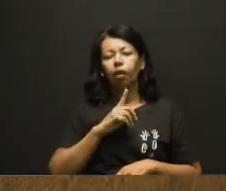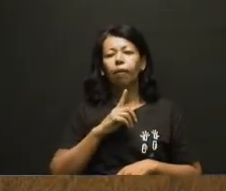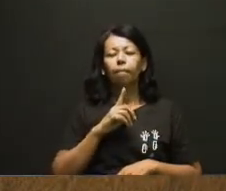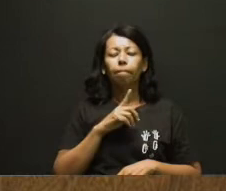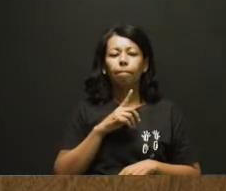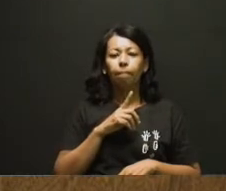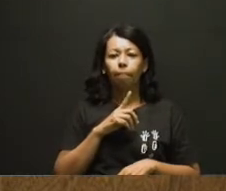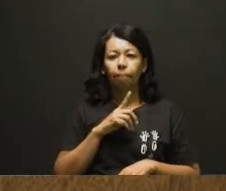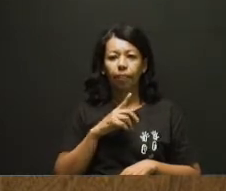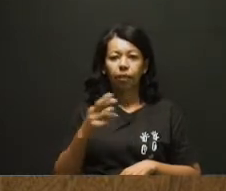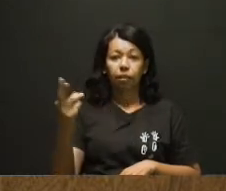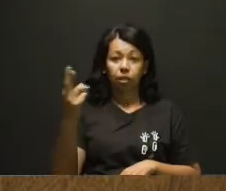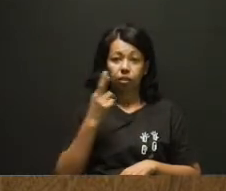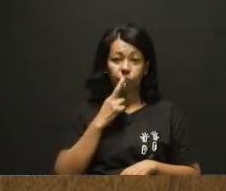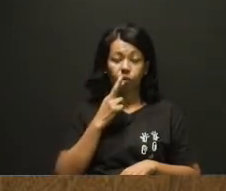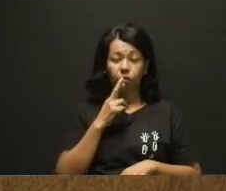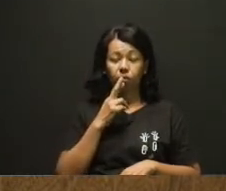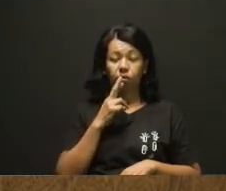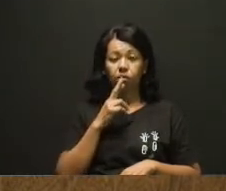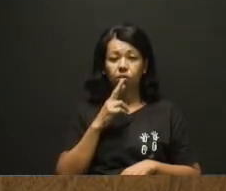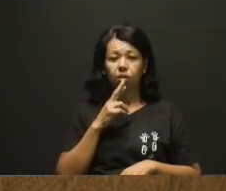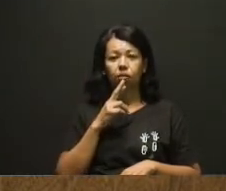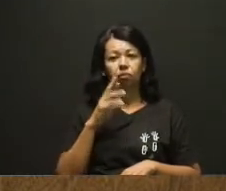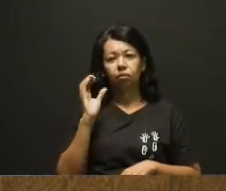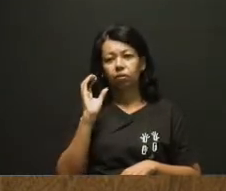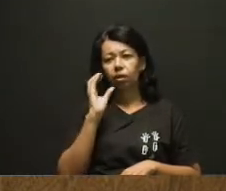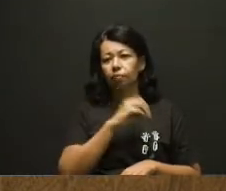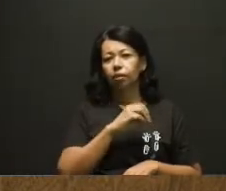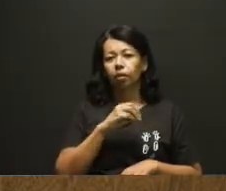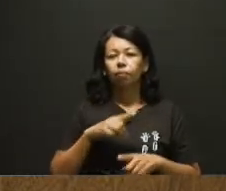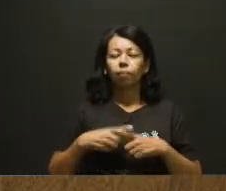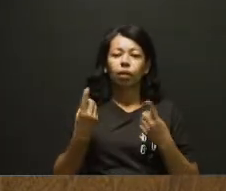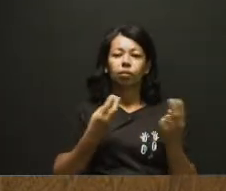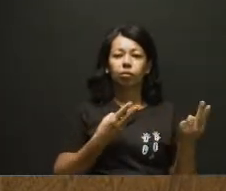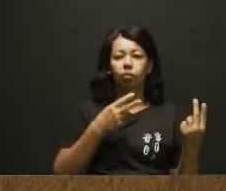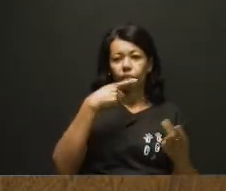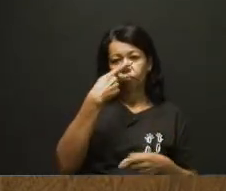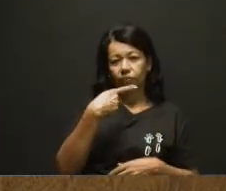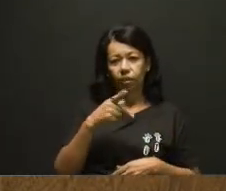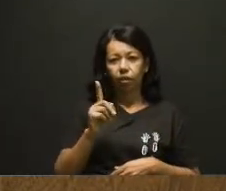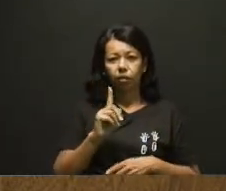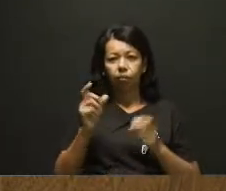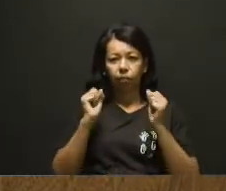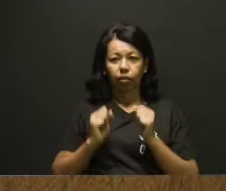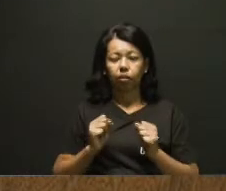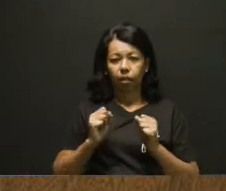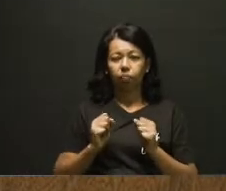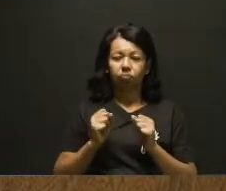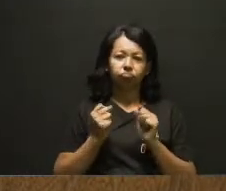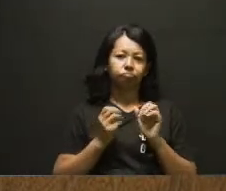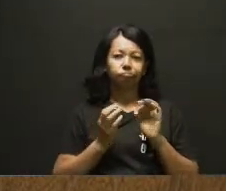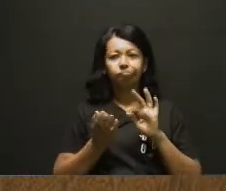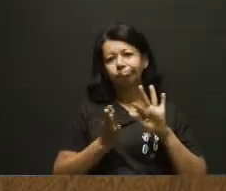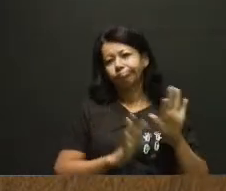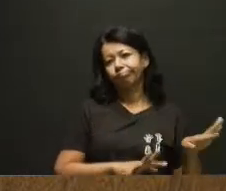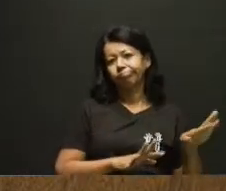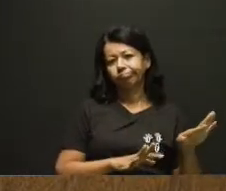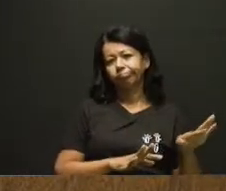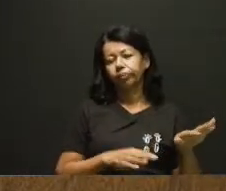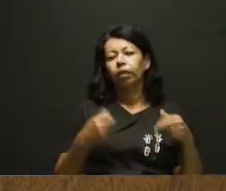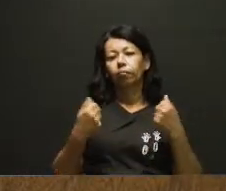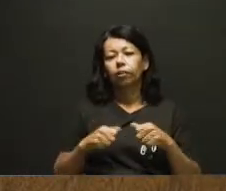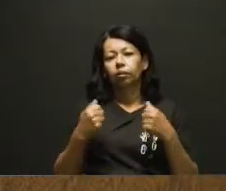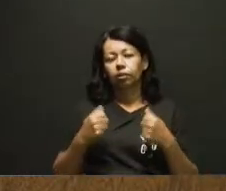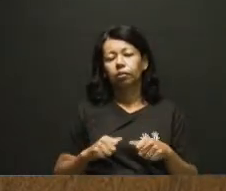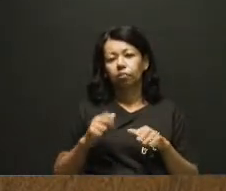as respostas de de pronto mas como eu falei não podemos desistir de de formalizar